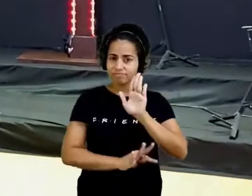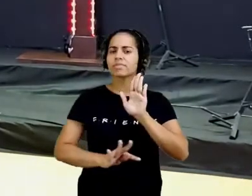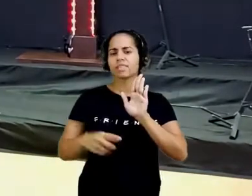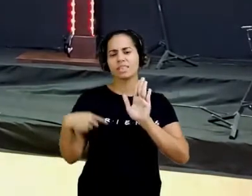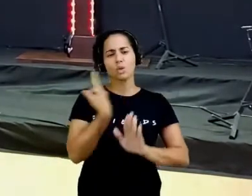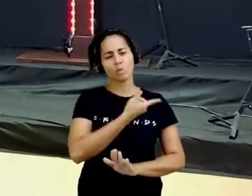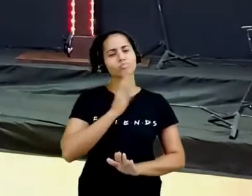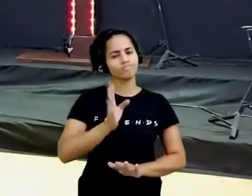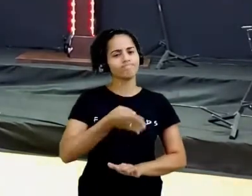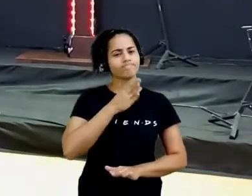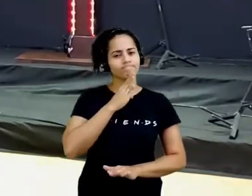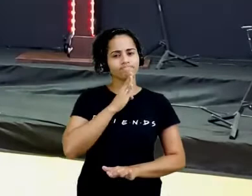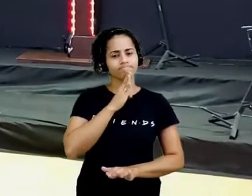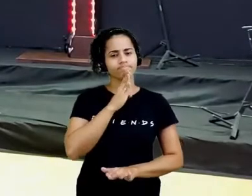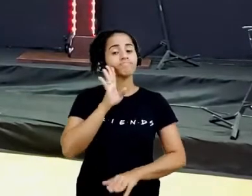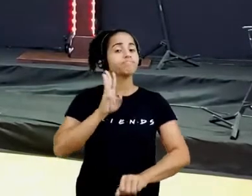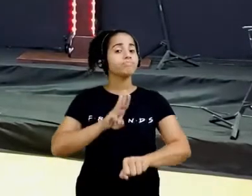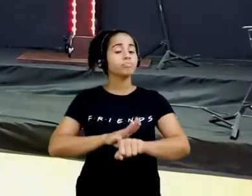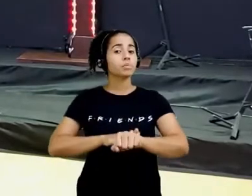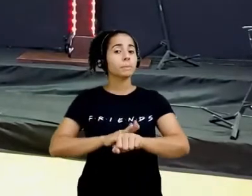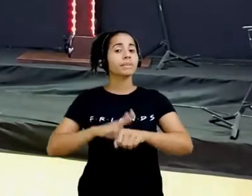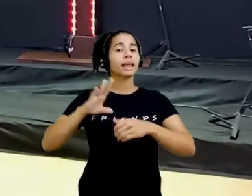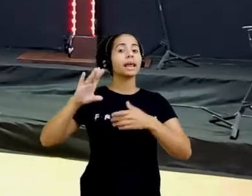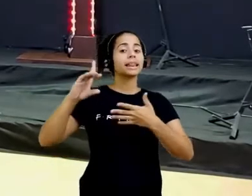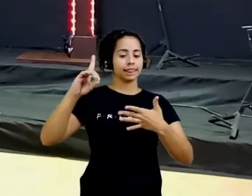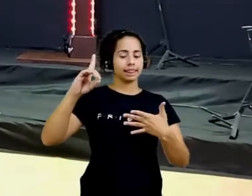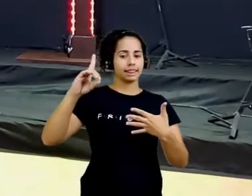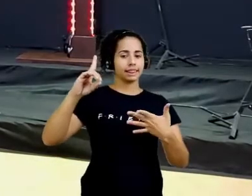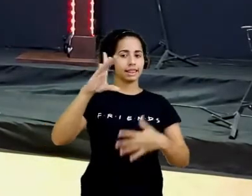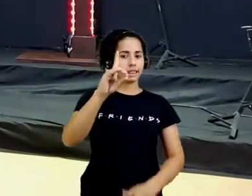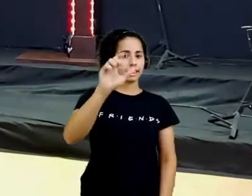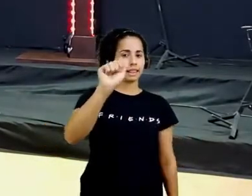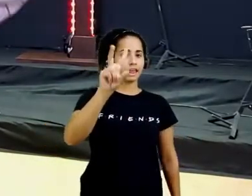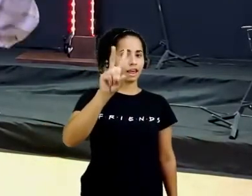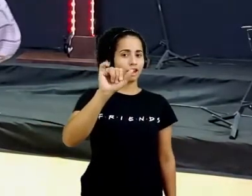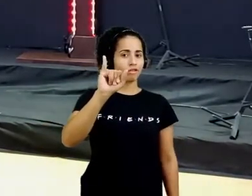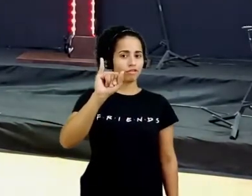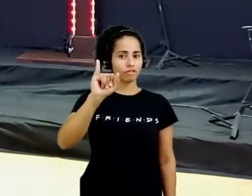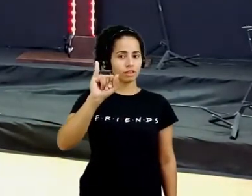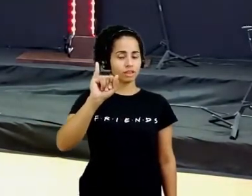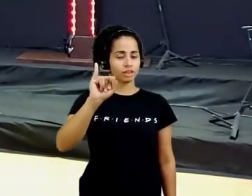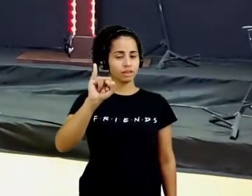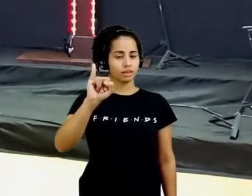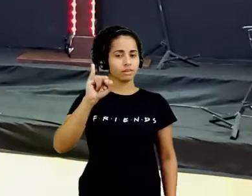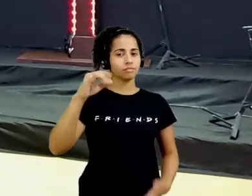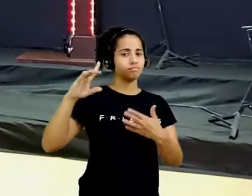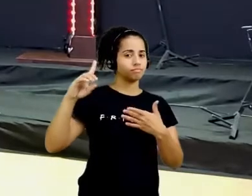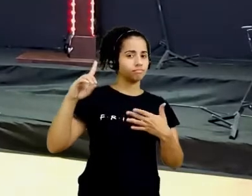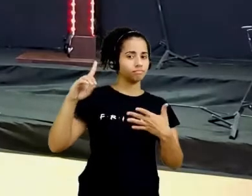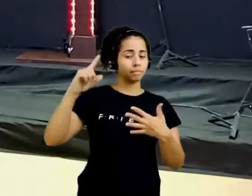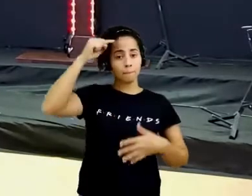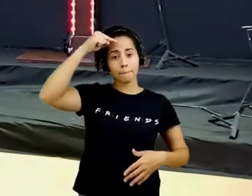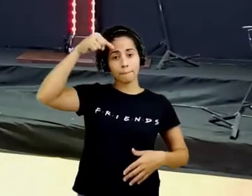de nós conhecemos, é um momento que Davi manda contar o povo de Israel. E